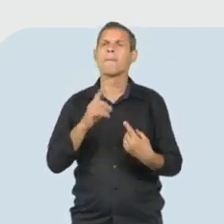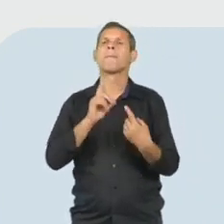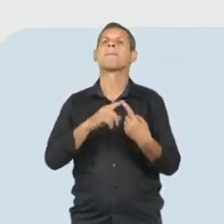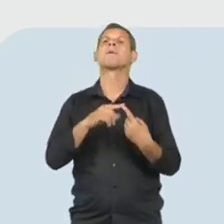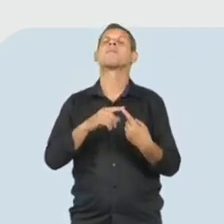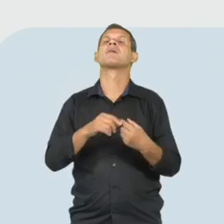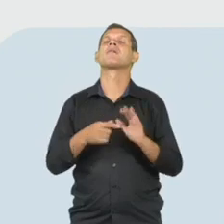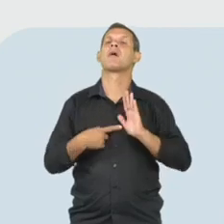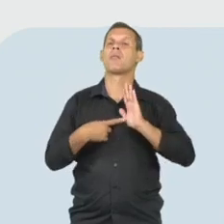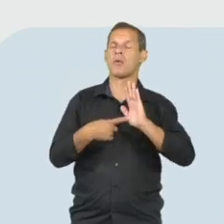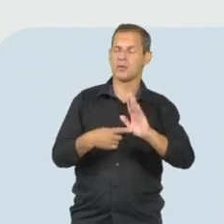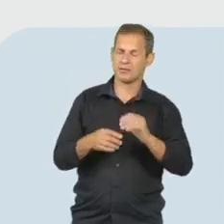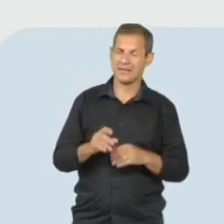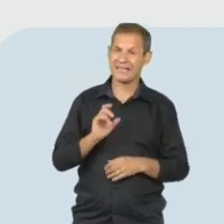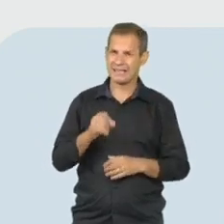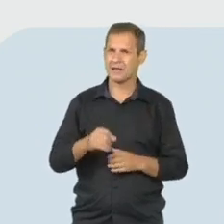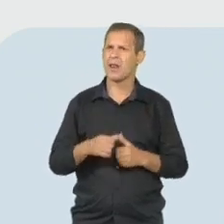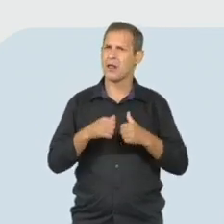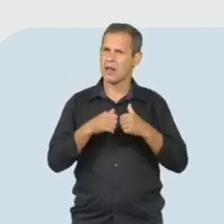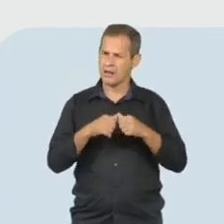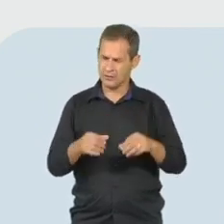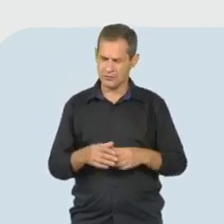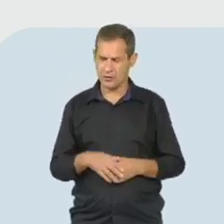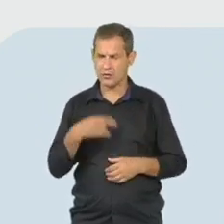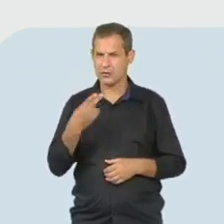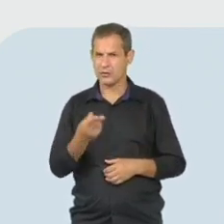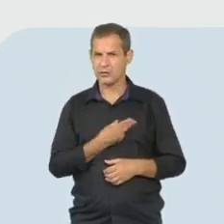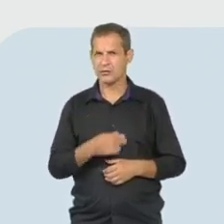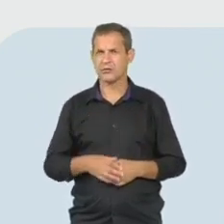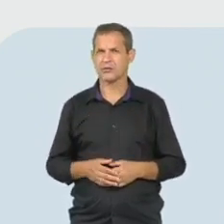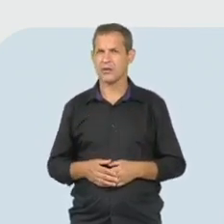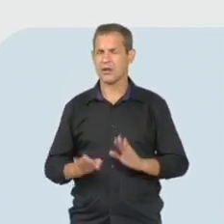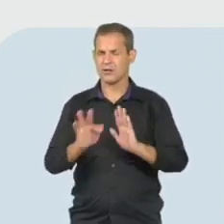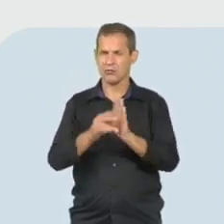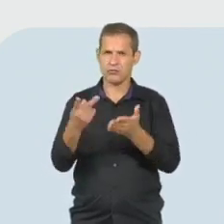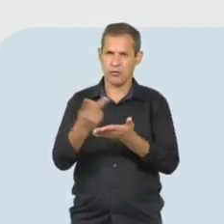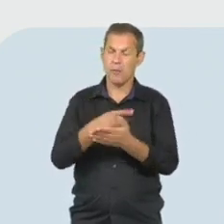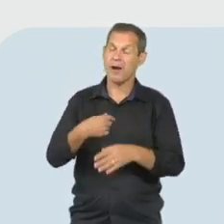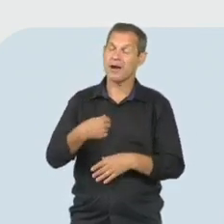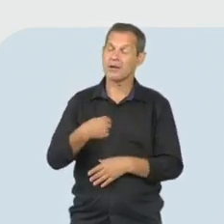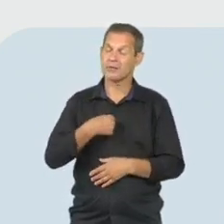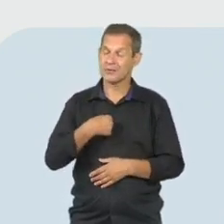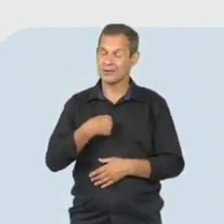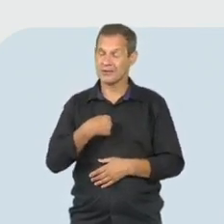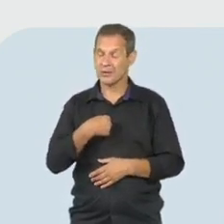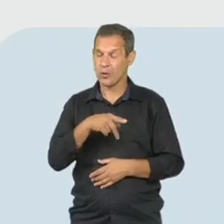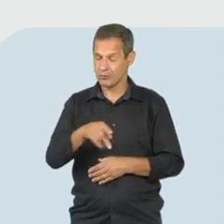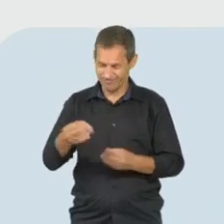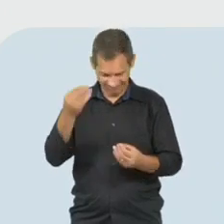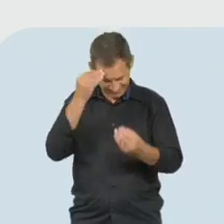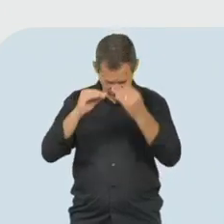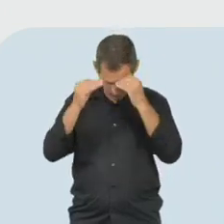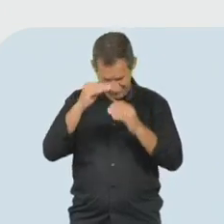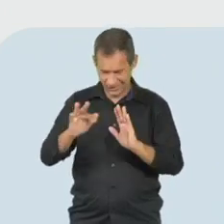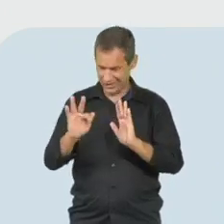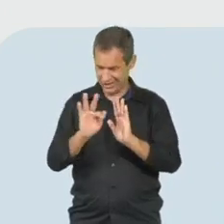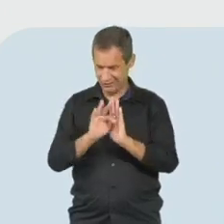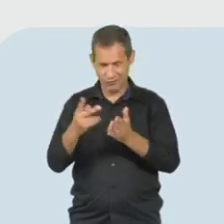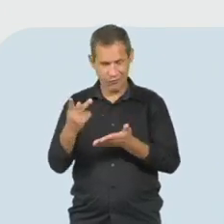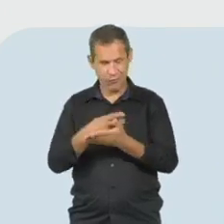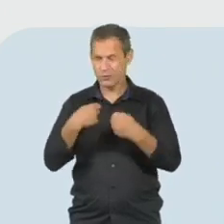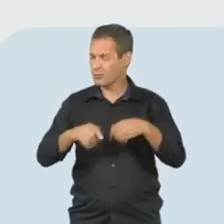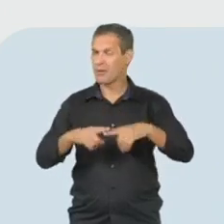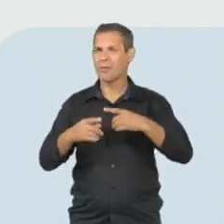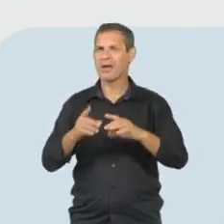ele já está mostrando lá que esse aqui ó, é o nossa fórmula do erro. Professor, eu tenho que decorar essa fórmula do erro? Não, a fórmula do erro ela